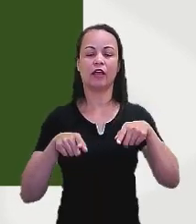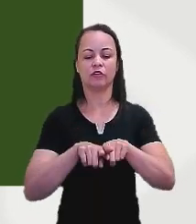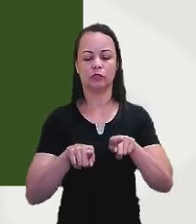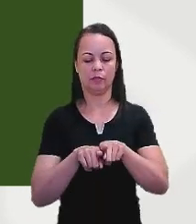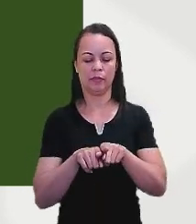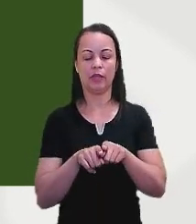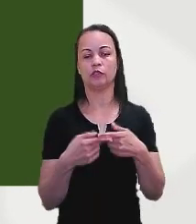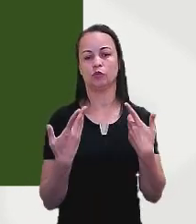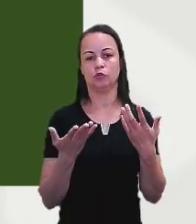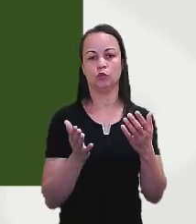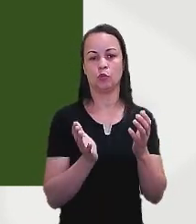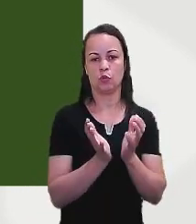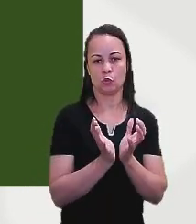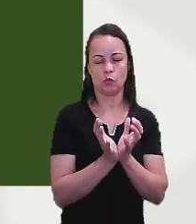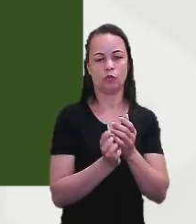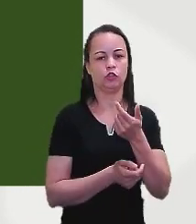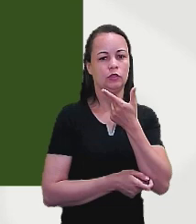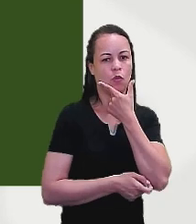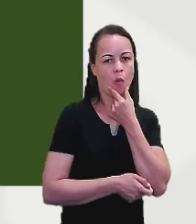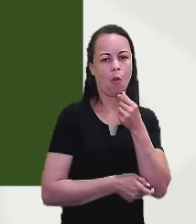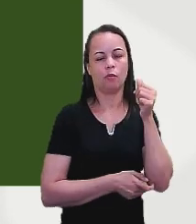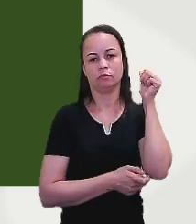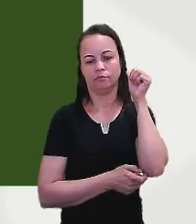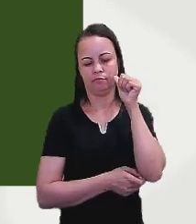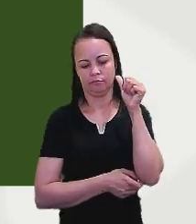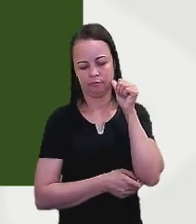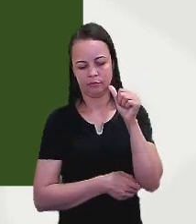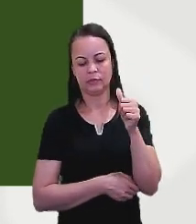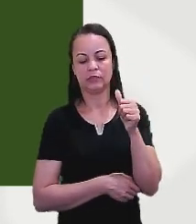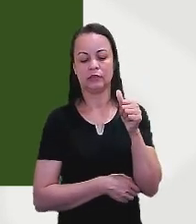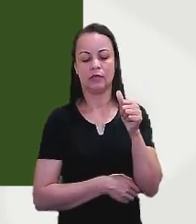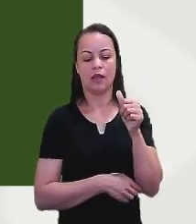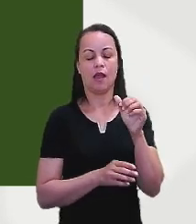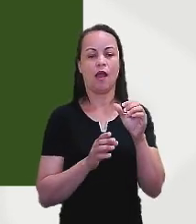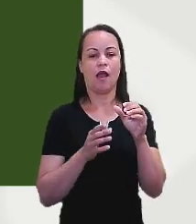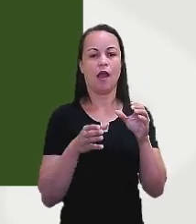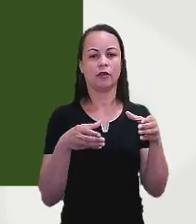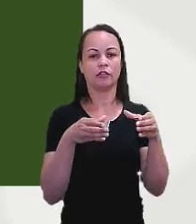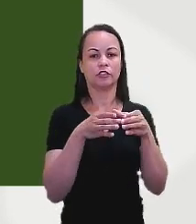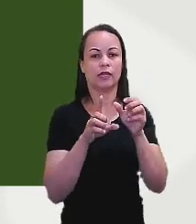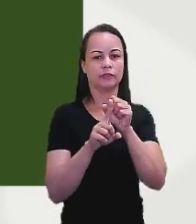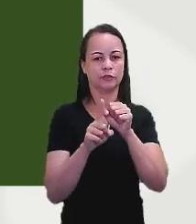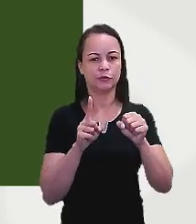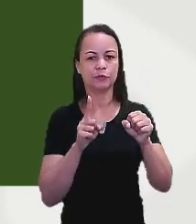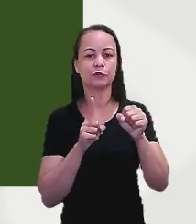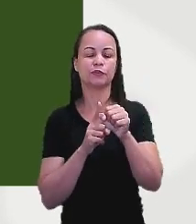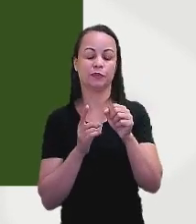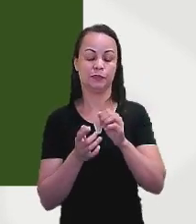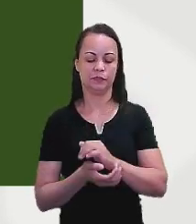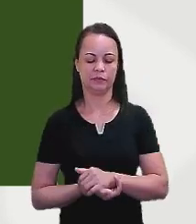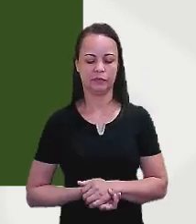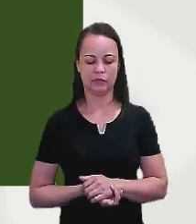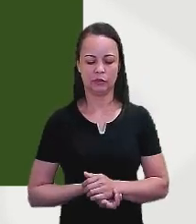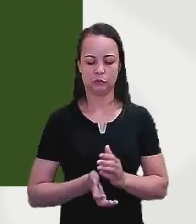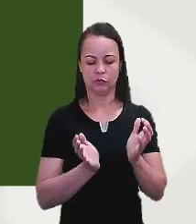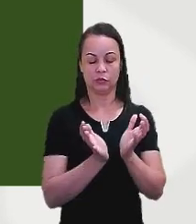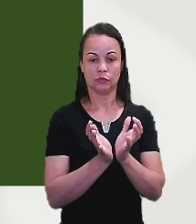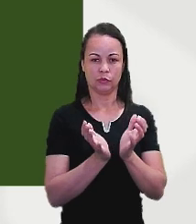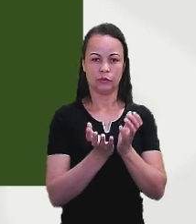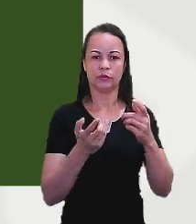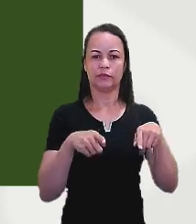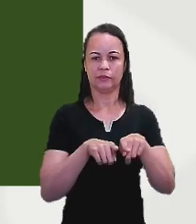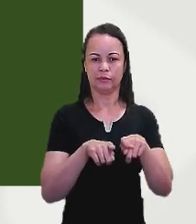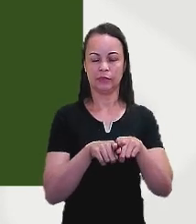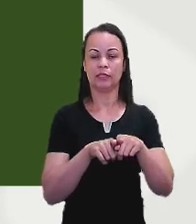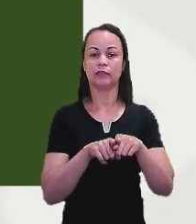questão de grupos masculino e feminino, as classes sociais, né? Os grupos também que têm a